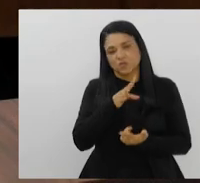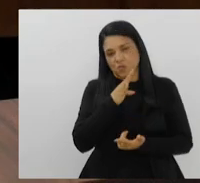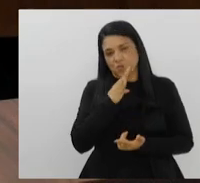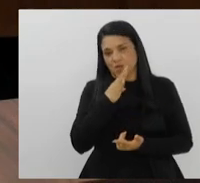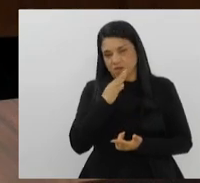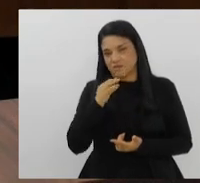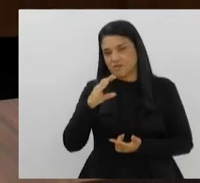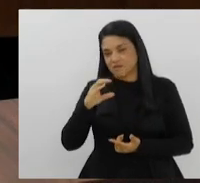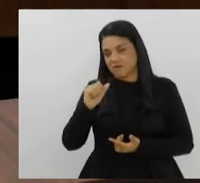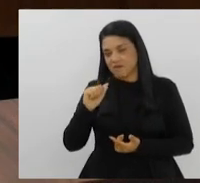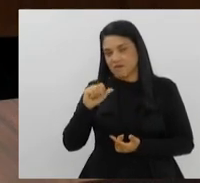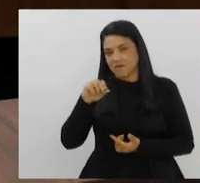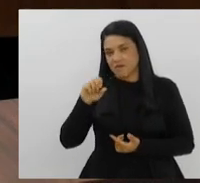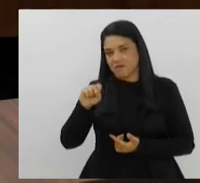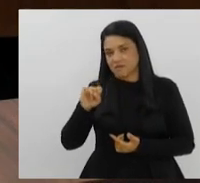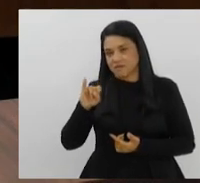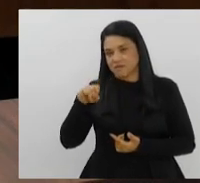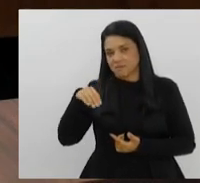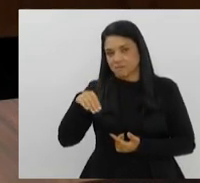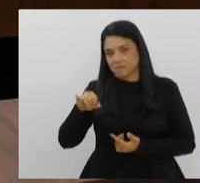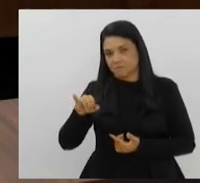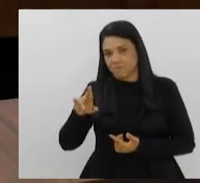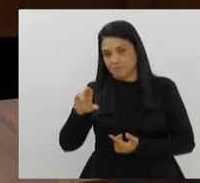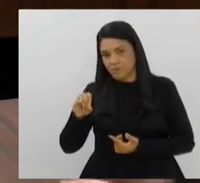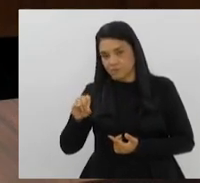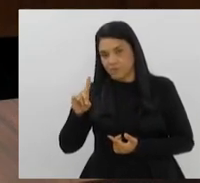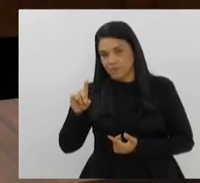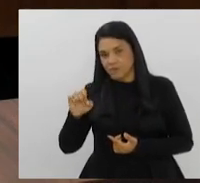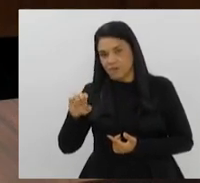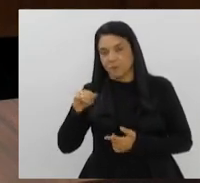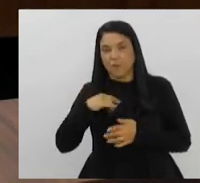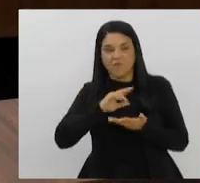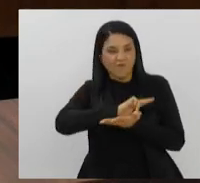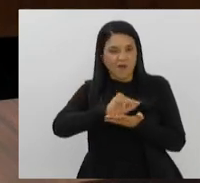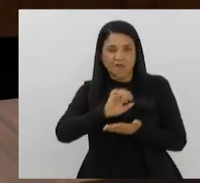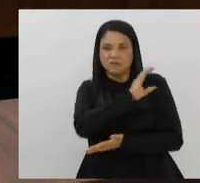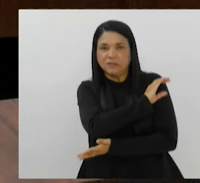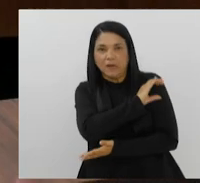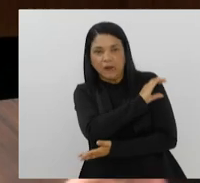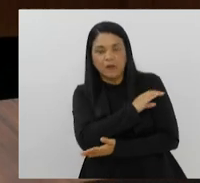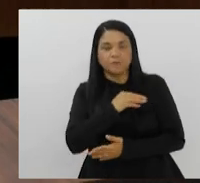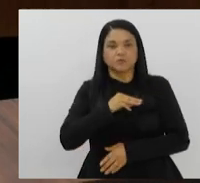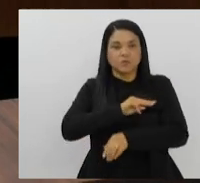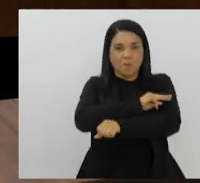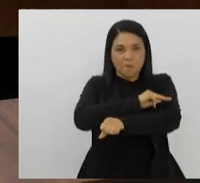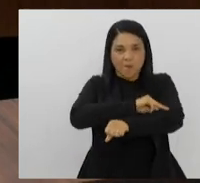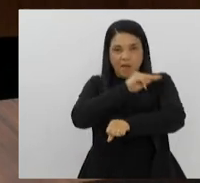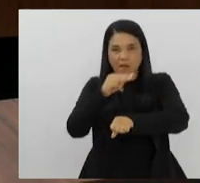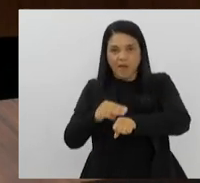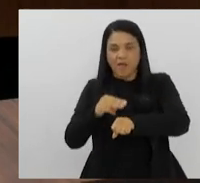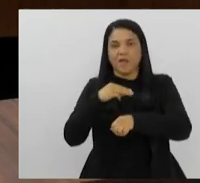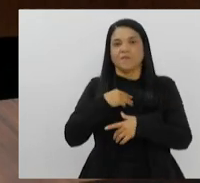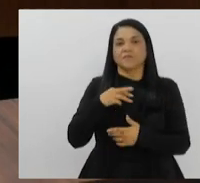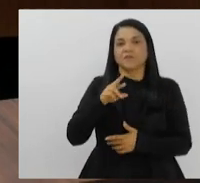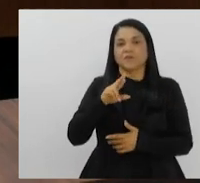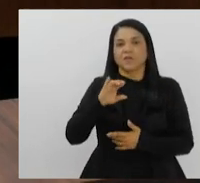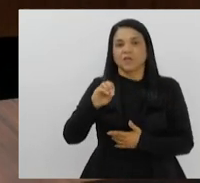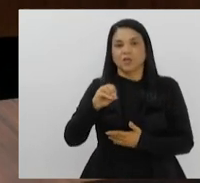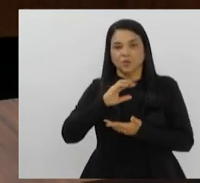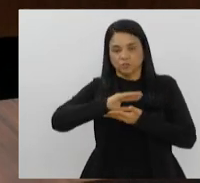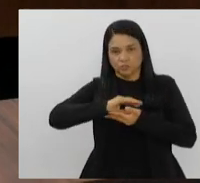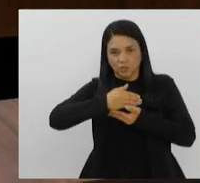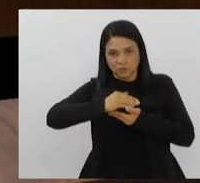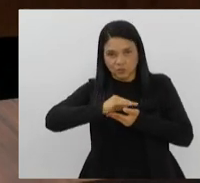bem, nós temos Macaé, nós temos Campos, nós temos Rio das Ostras, etc. Então, aqui